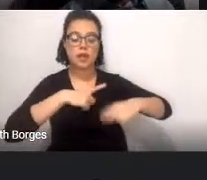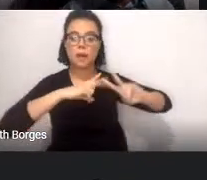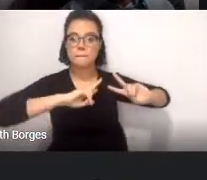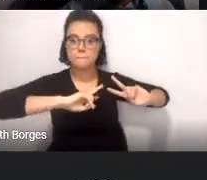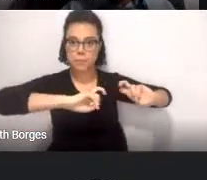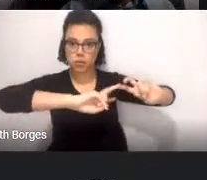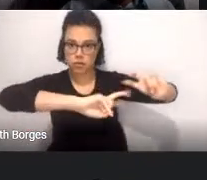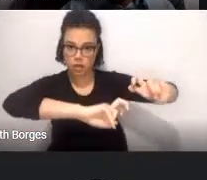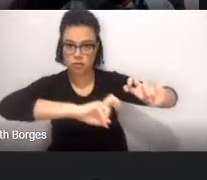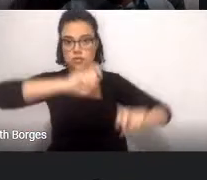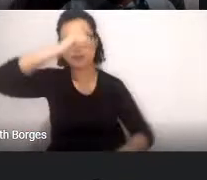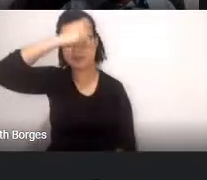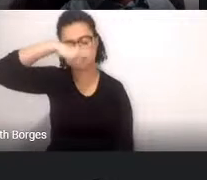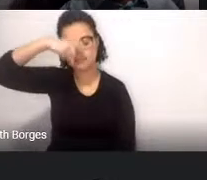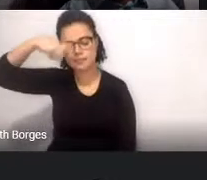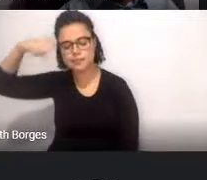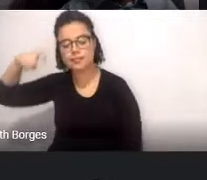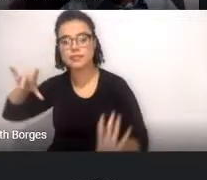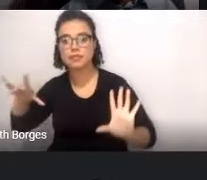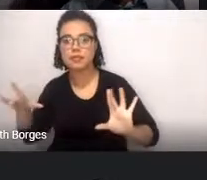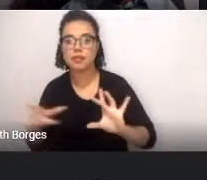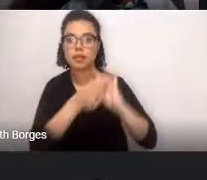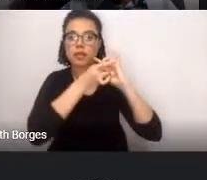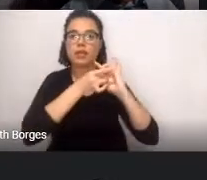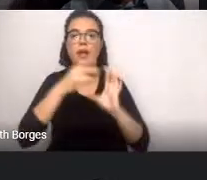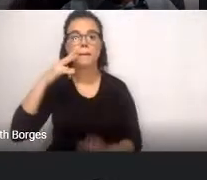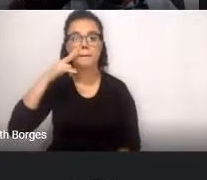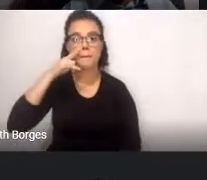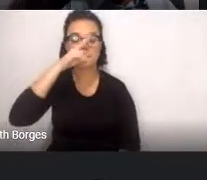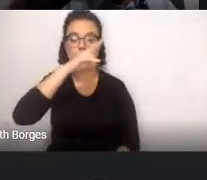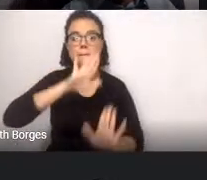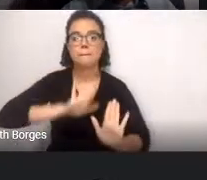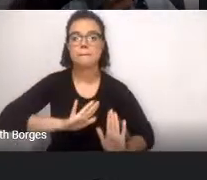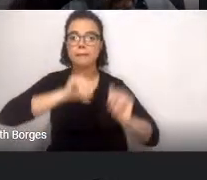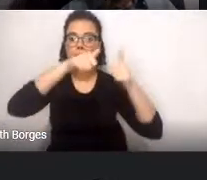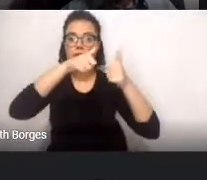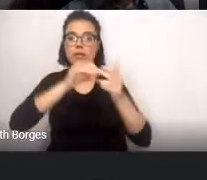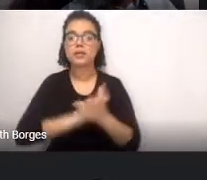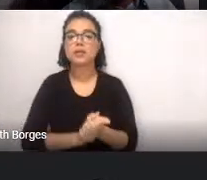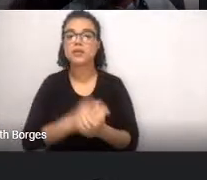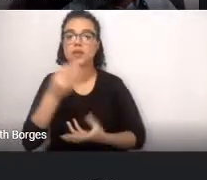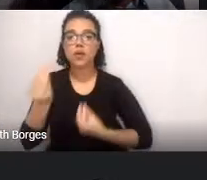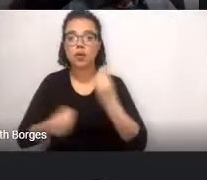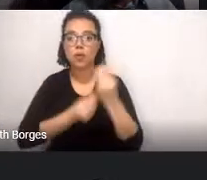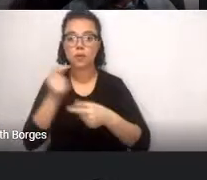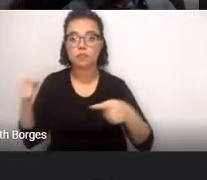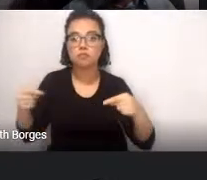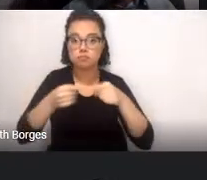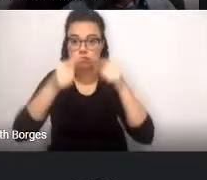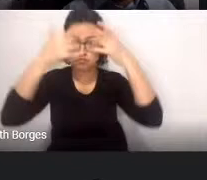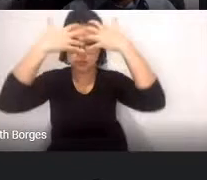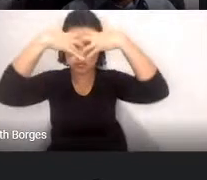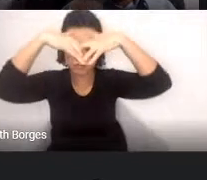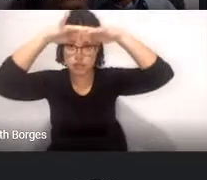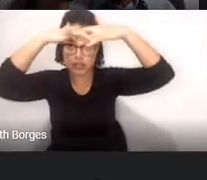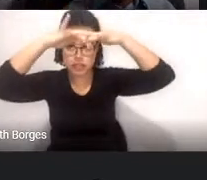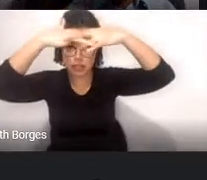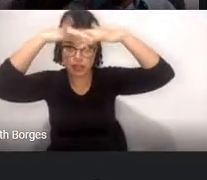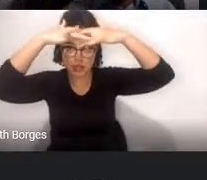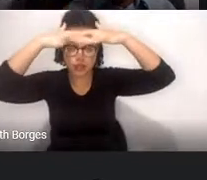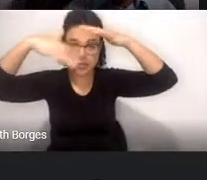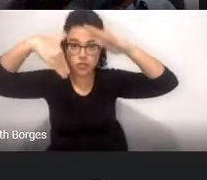quando integrado a estruturas vinculadas a ideias neurocientíficas, a todo um processo de